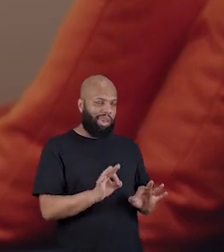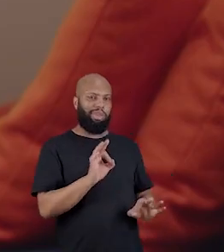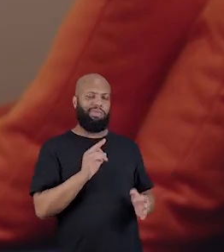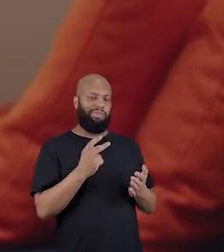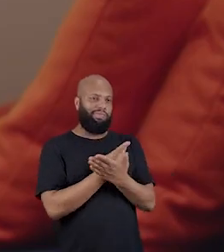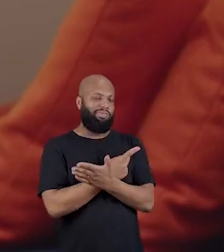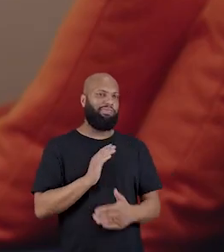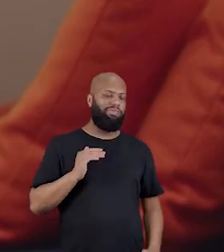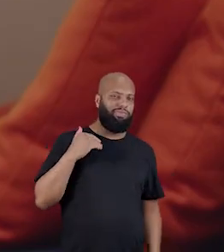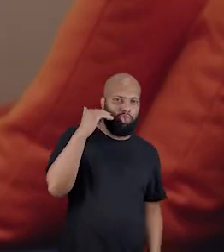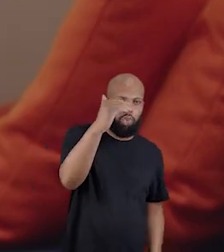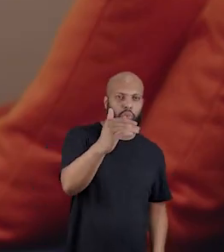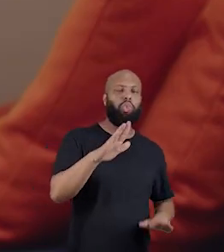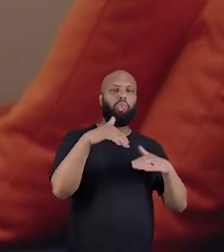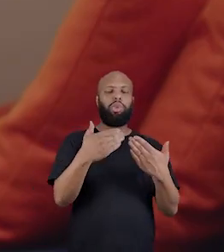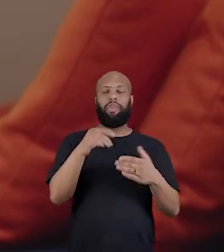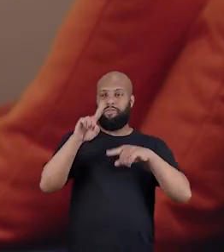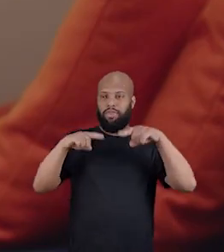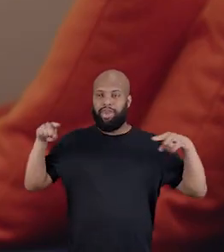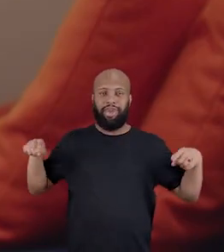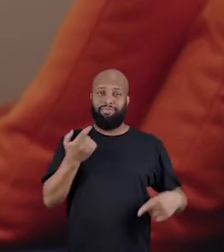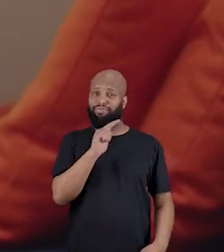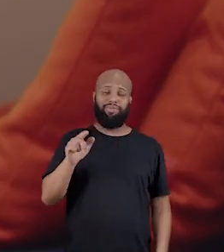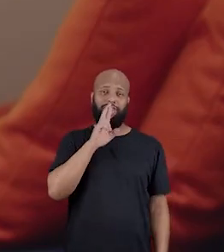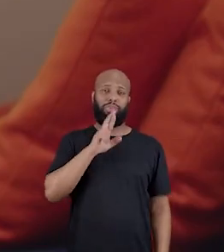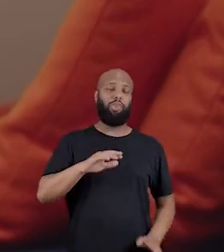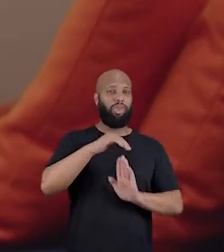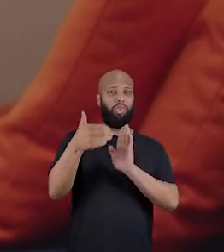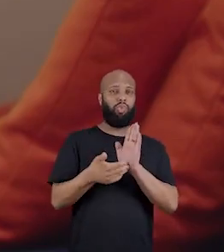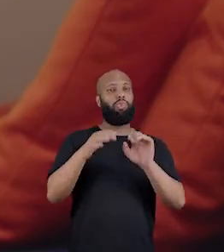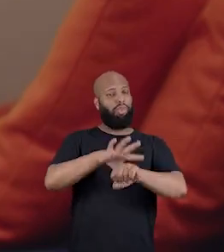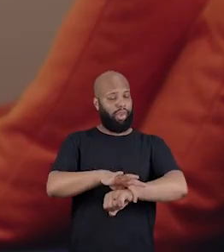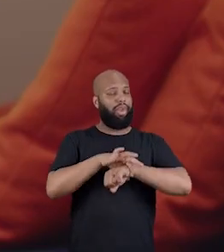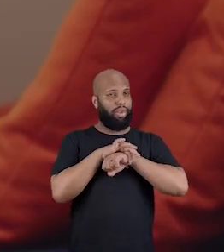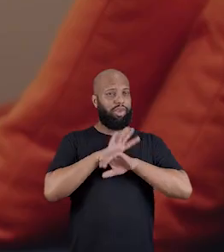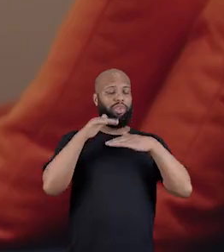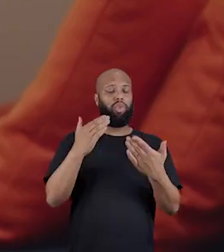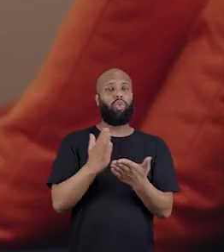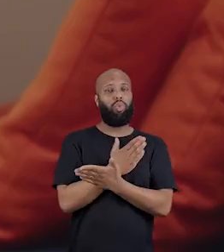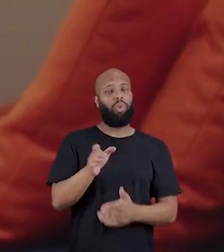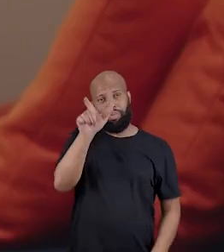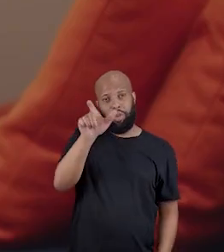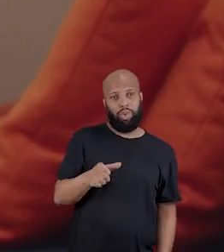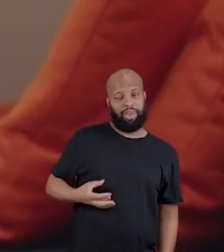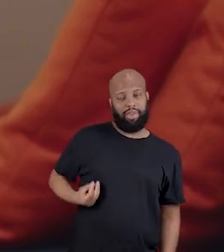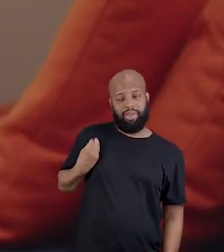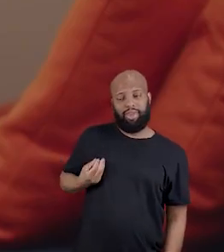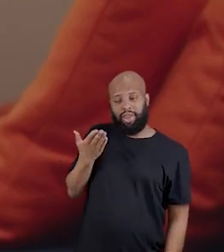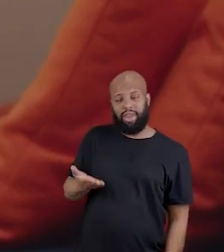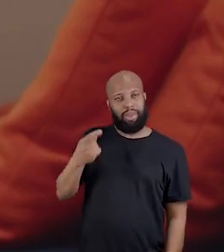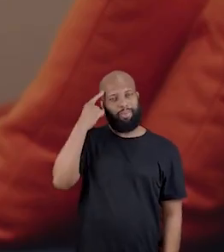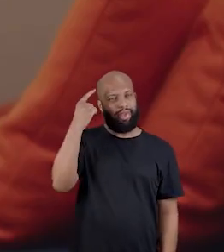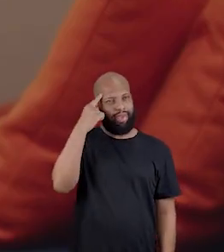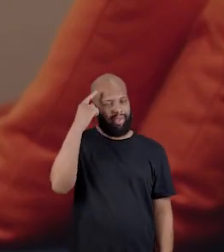incerteza, de muita variabilidade, a gente não tem todas as respostas para a gente garantir que alguém que está